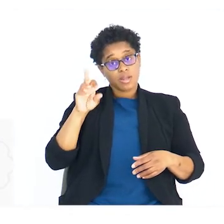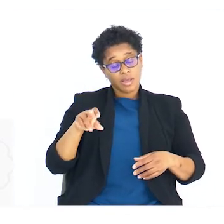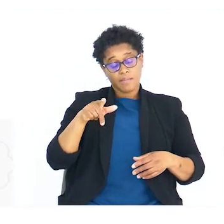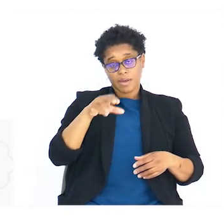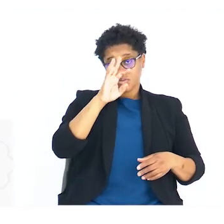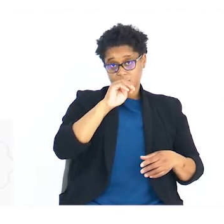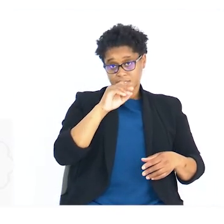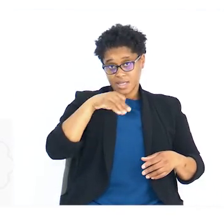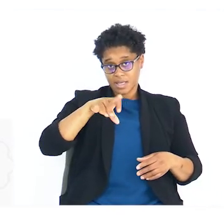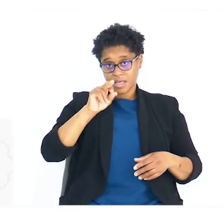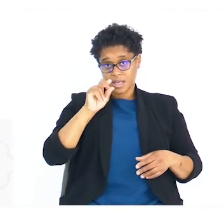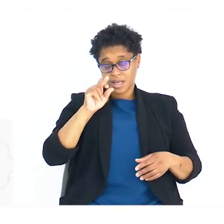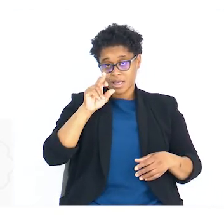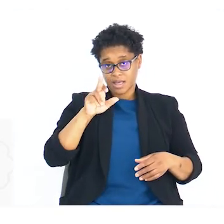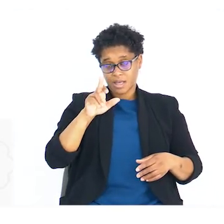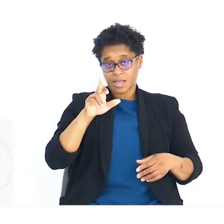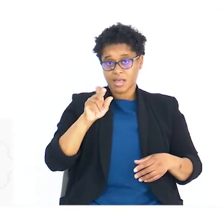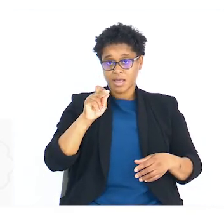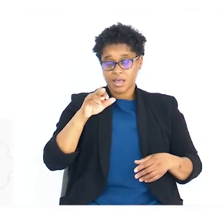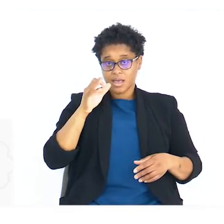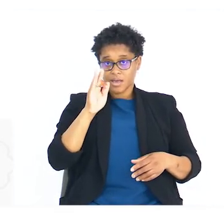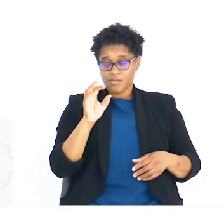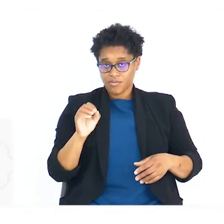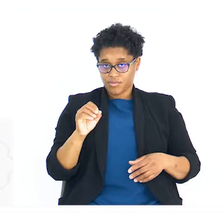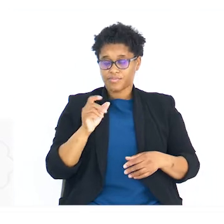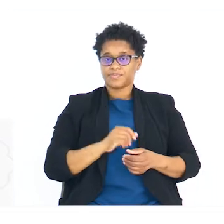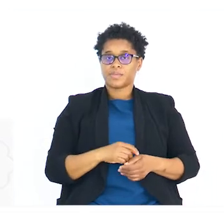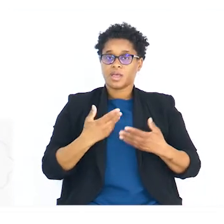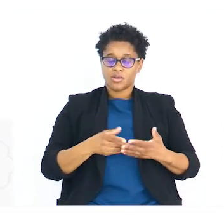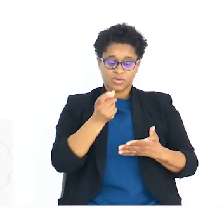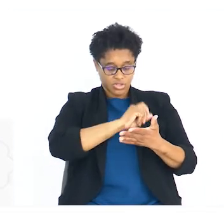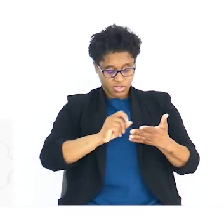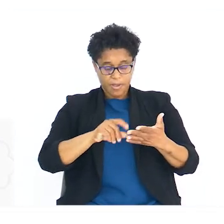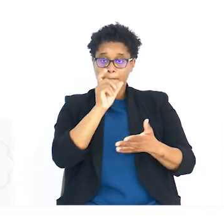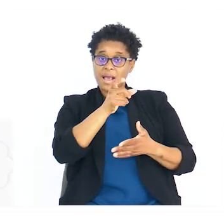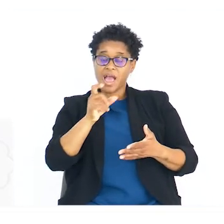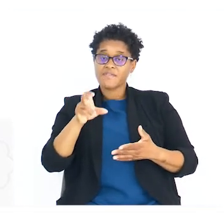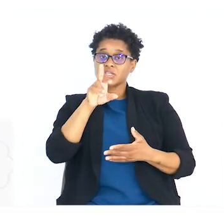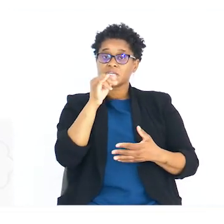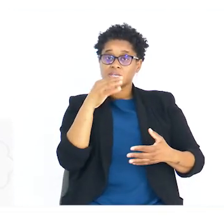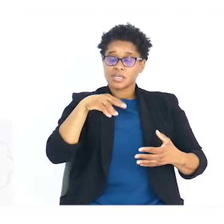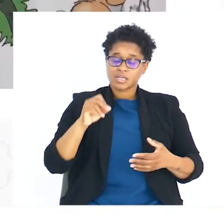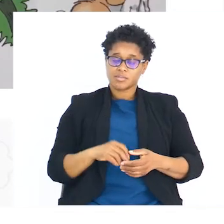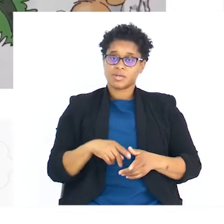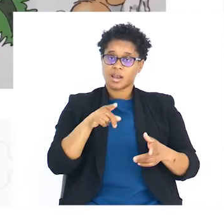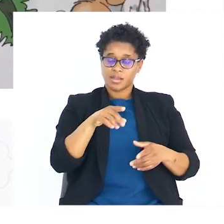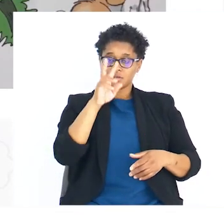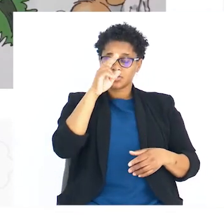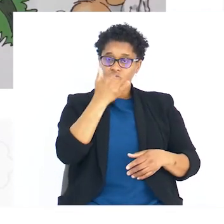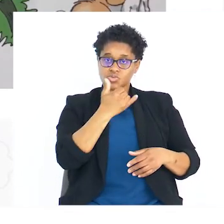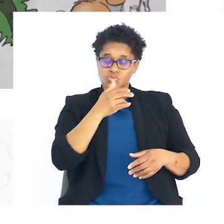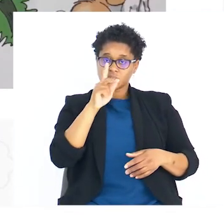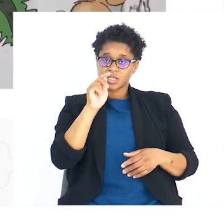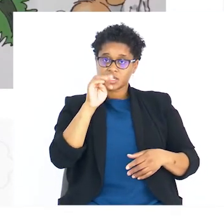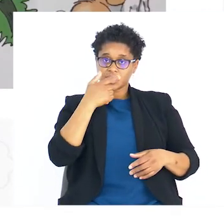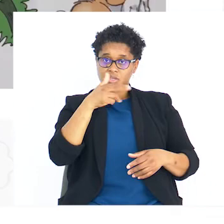A olhar para o sarrafo. Escrevam as palavras que rimam na segunda estrofe. Vamos voltar